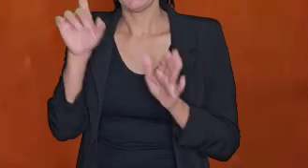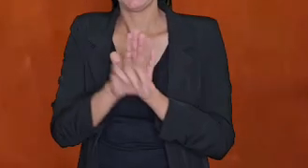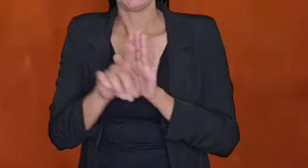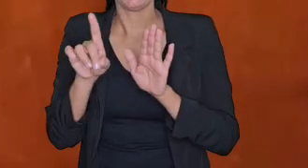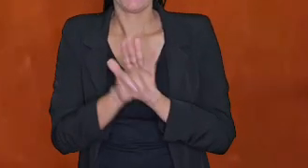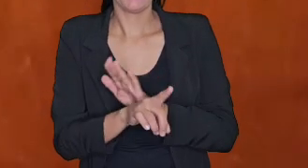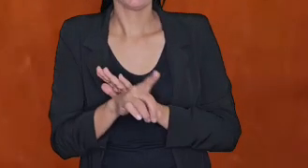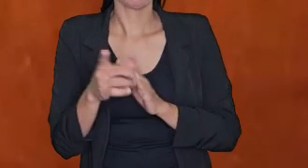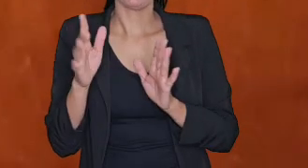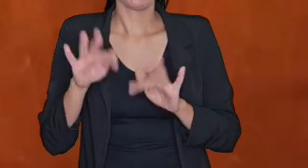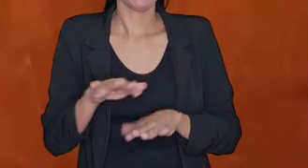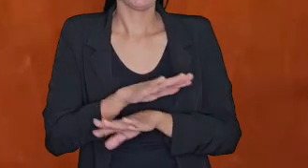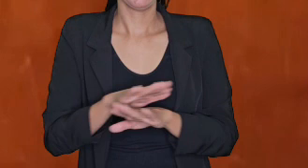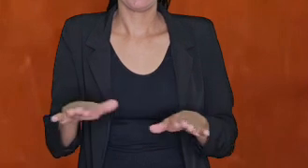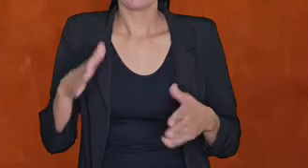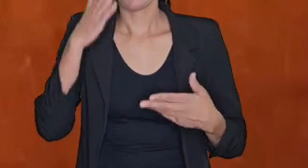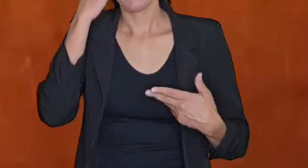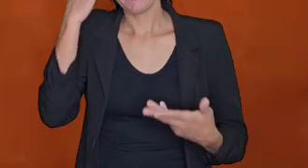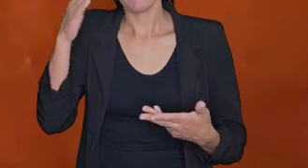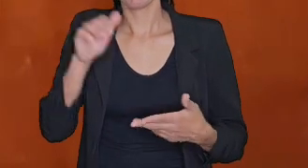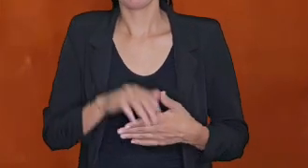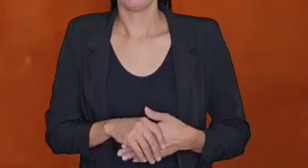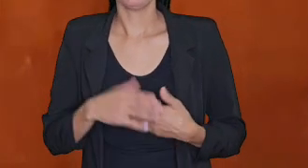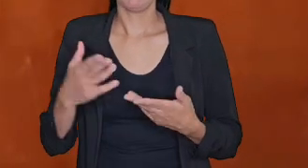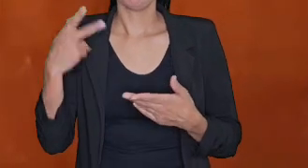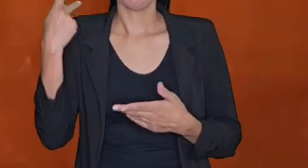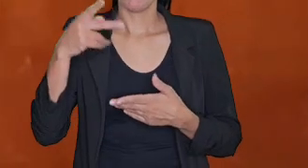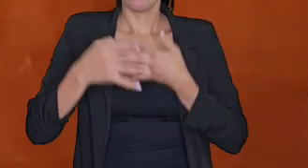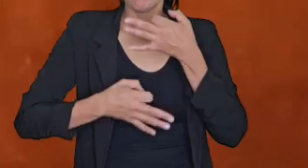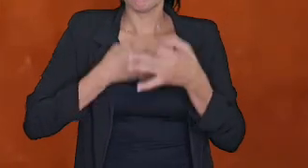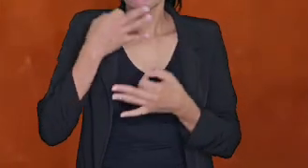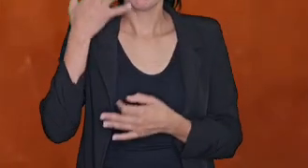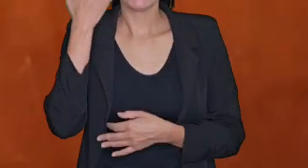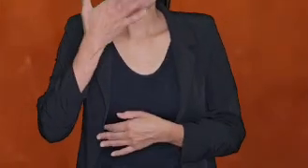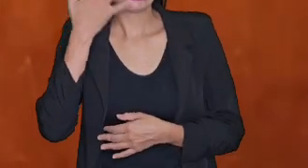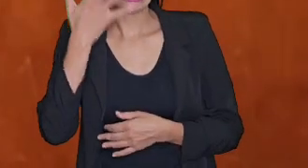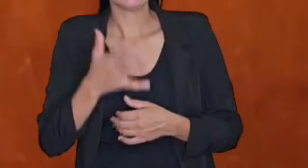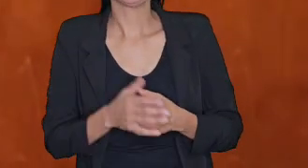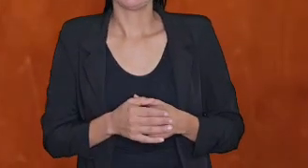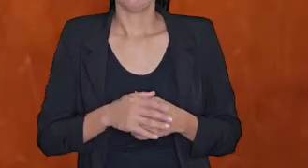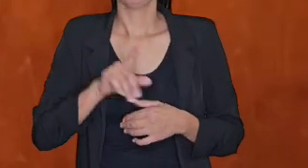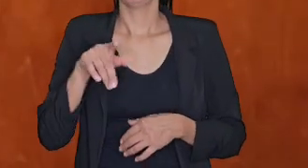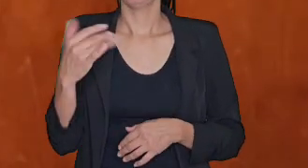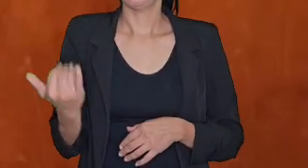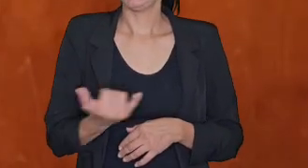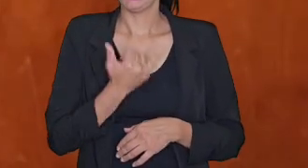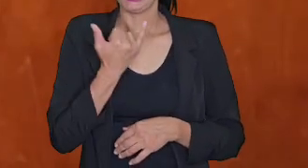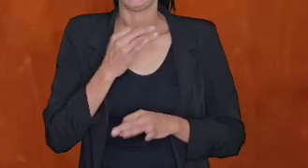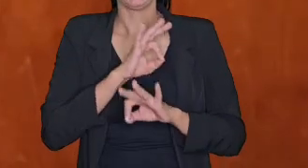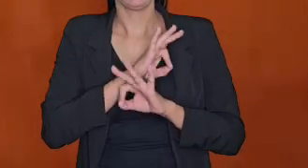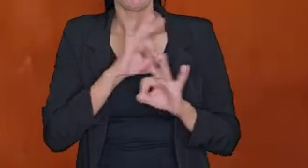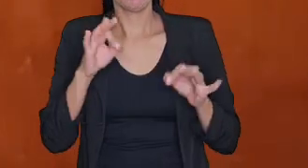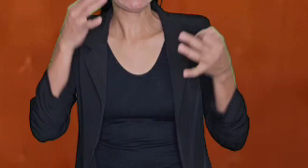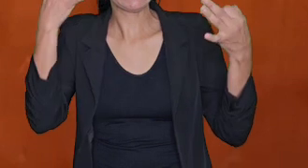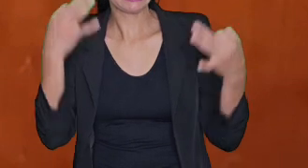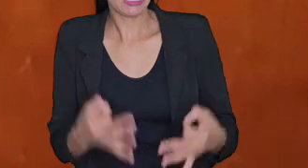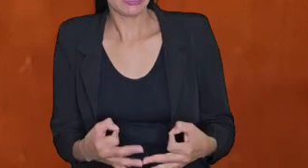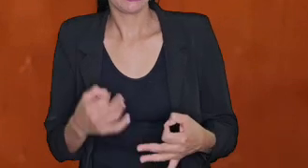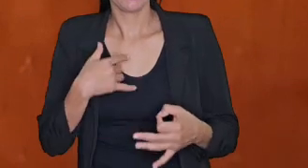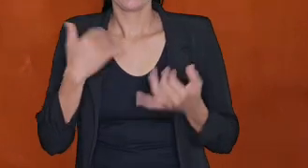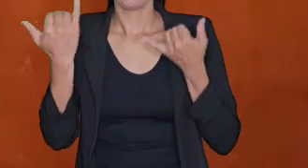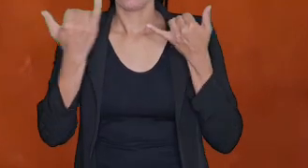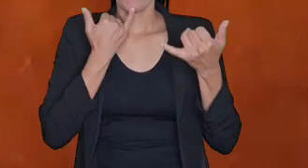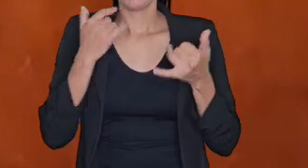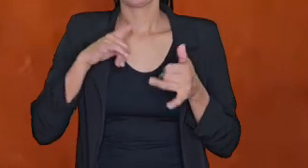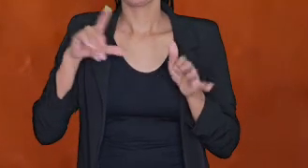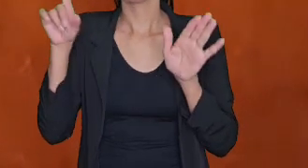aí. Agradeço aí pela oportunidade, pelas perguntas. Eu finalizei, professor. Muito obrigado, Alexandre, pelas colocações